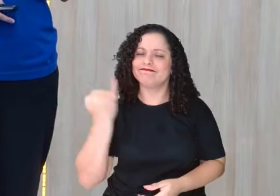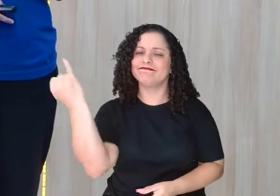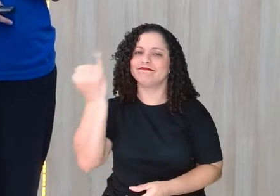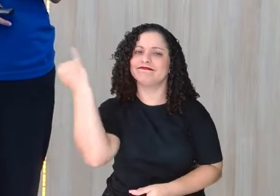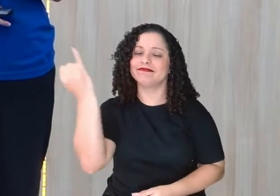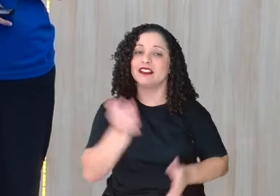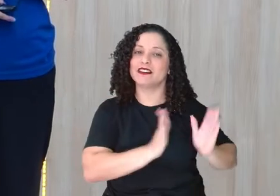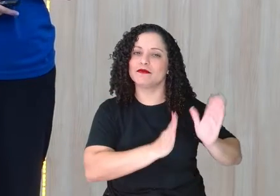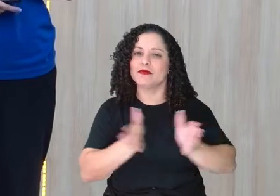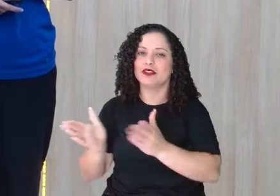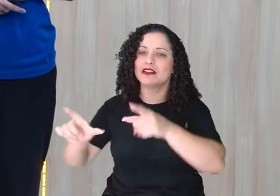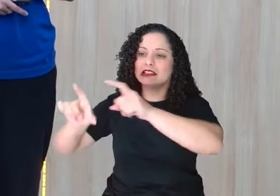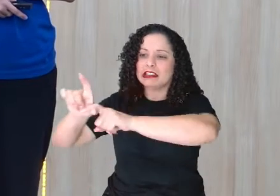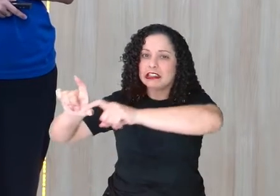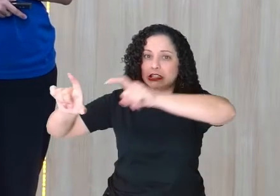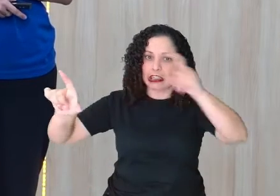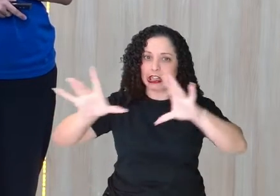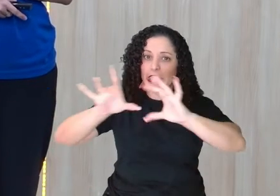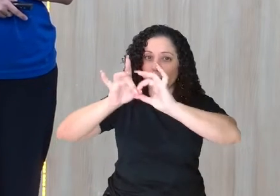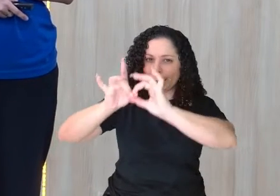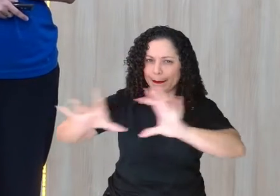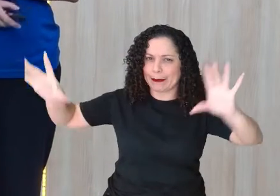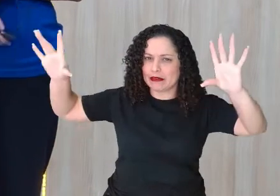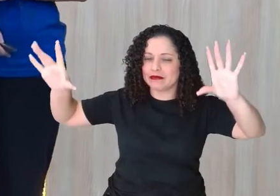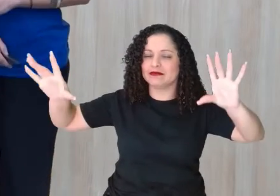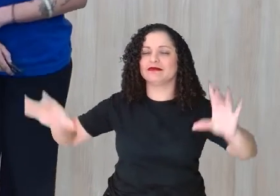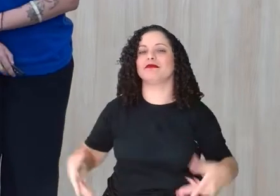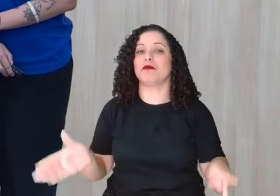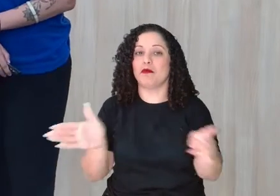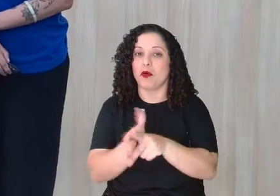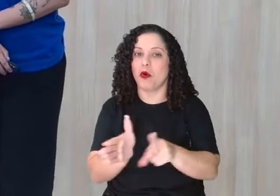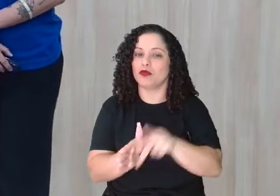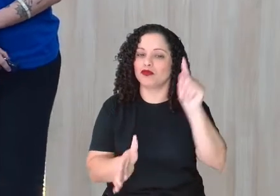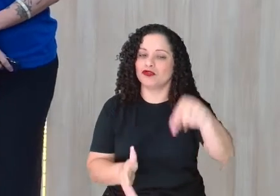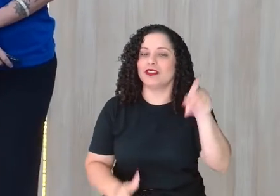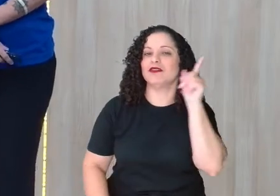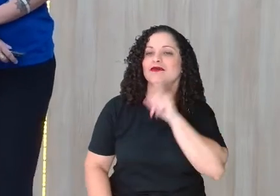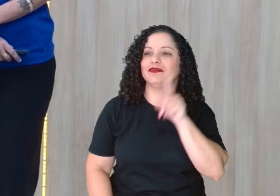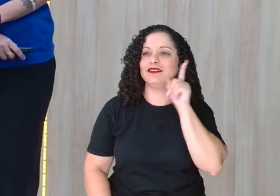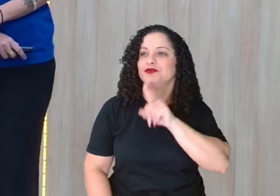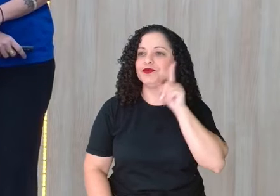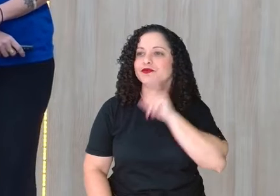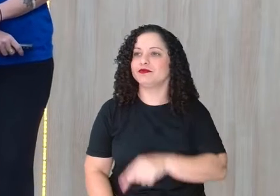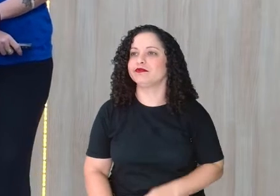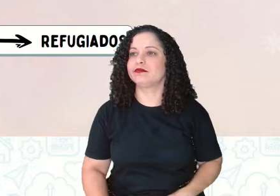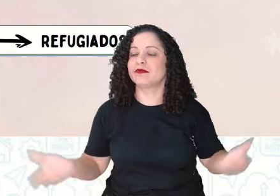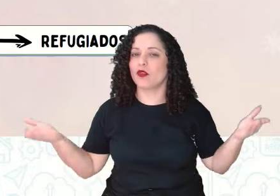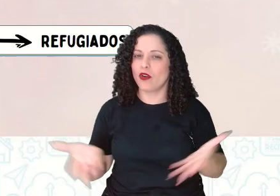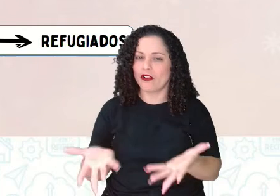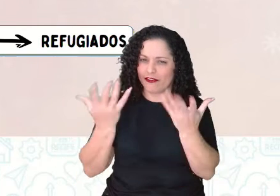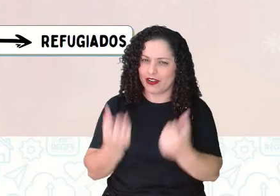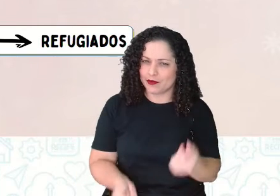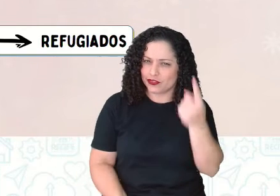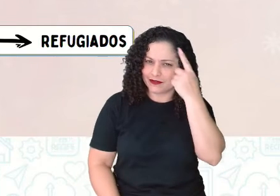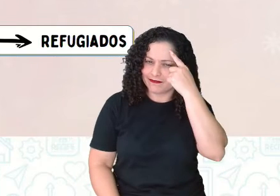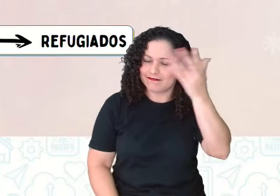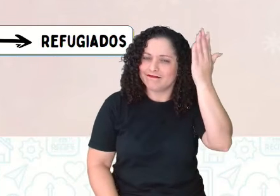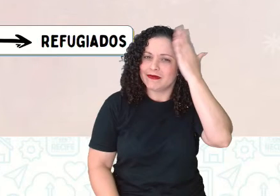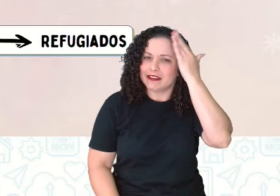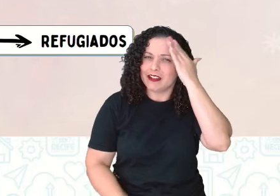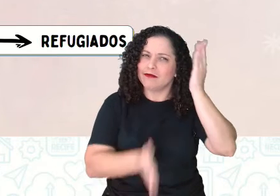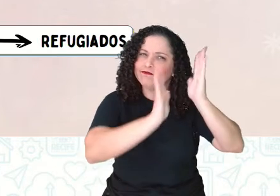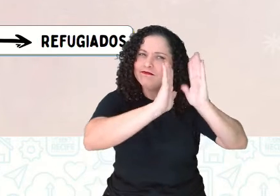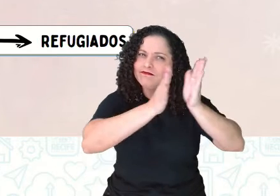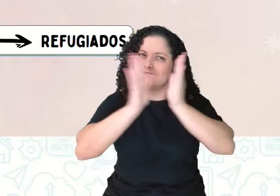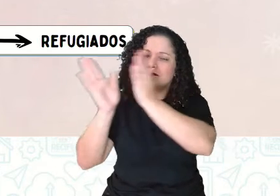de independência aí, dos Estados Unidos. Então vamos lá. Então vamos entender aqui, olha.